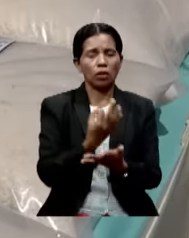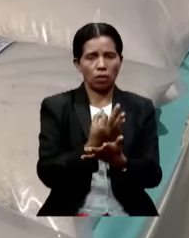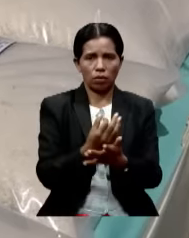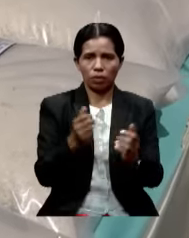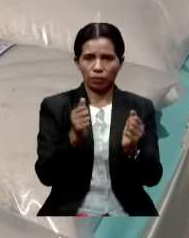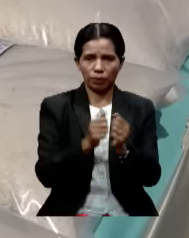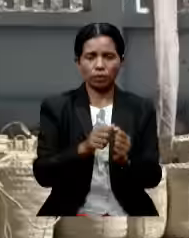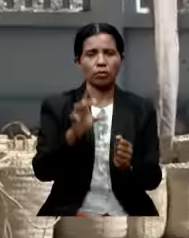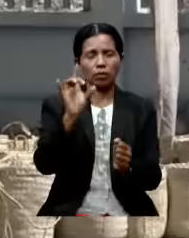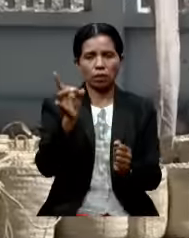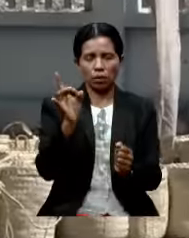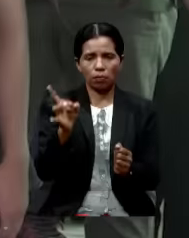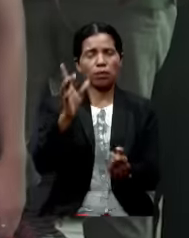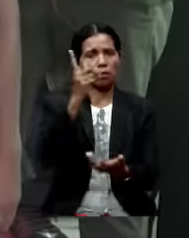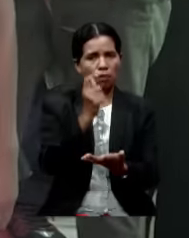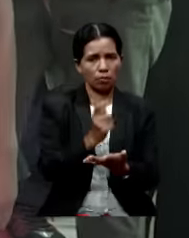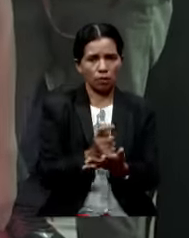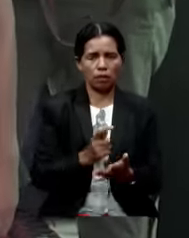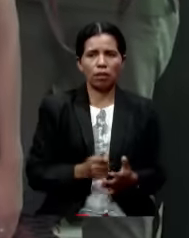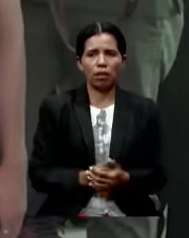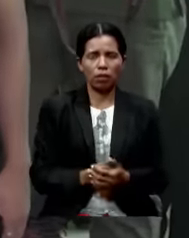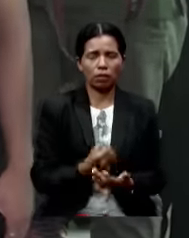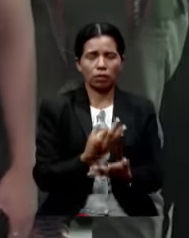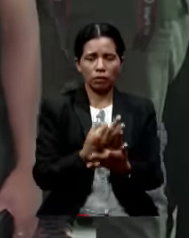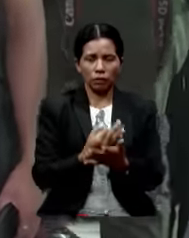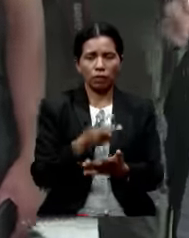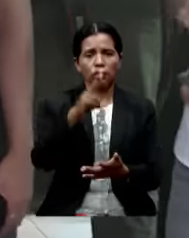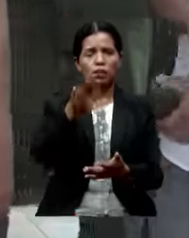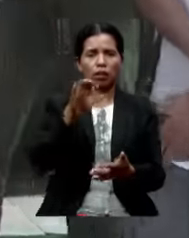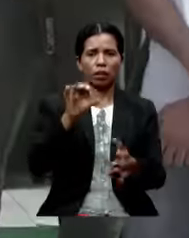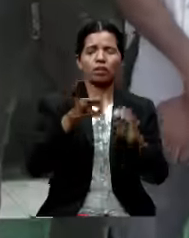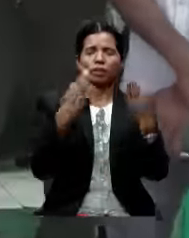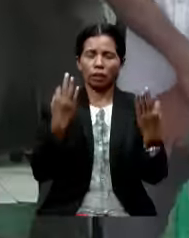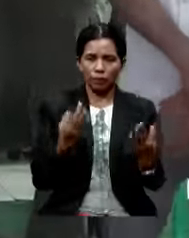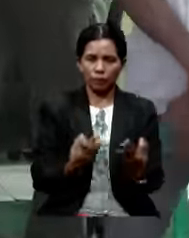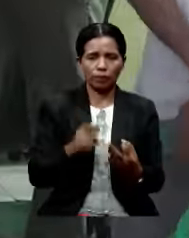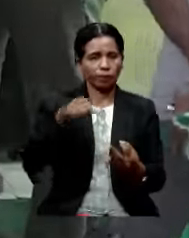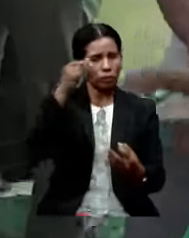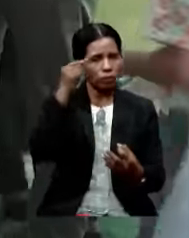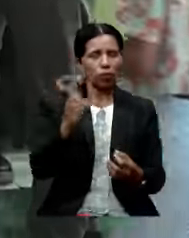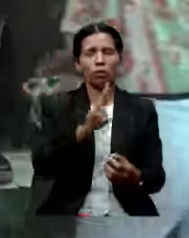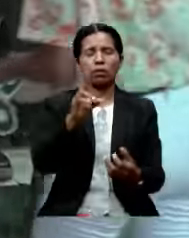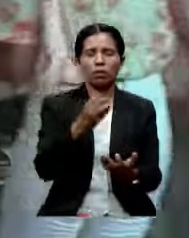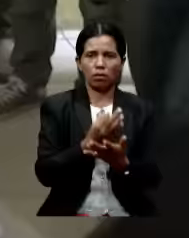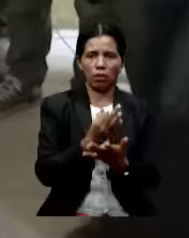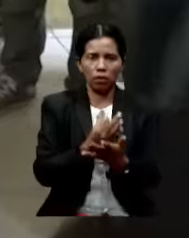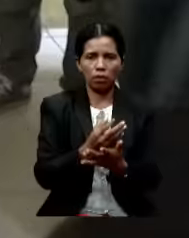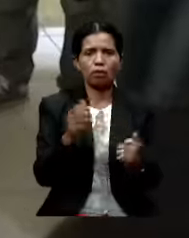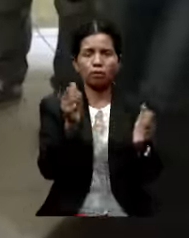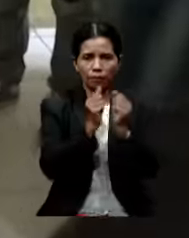americano tocom walunulu. Enquanto subsídio dólar atus rua bakada umakain, governo gasta orçamento